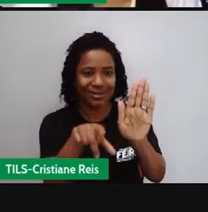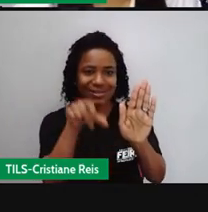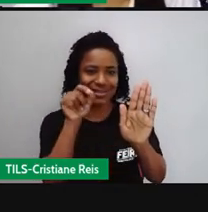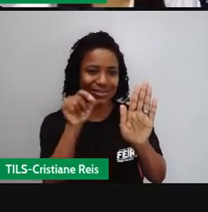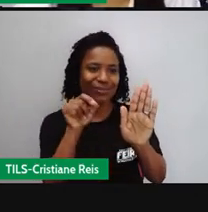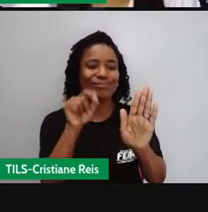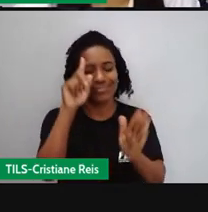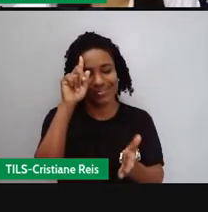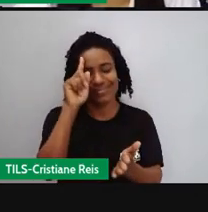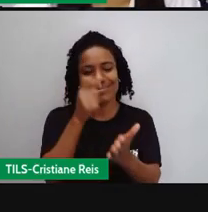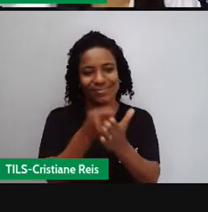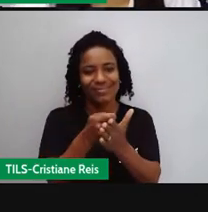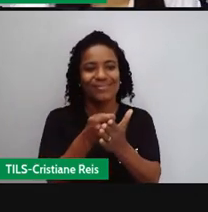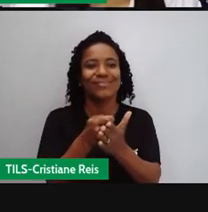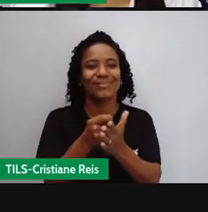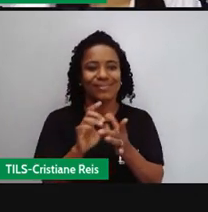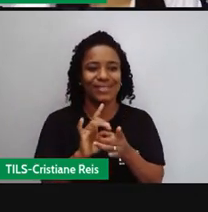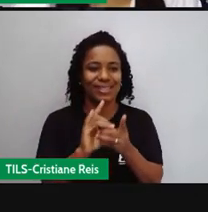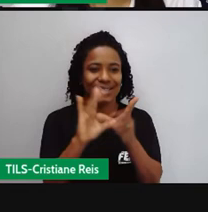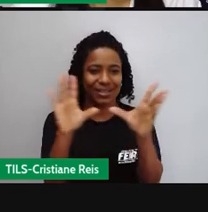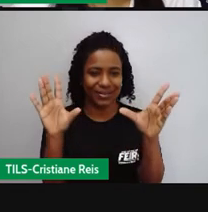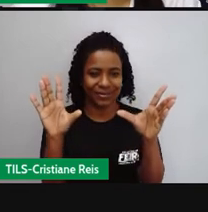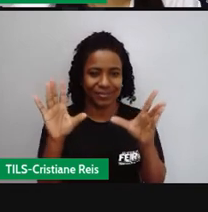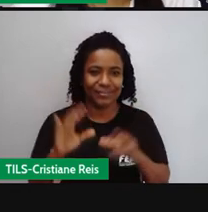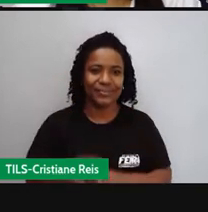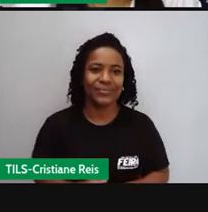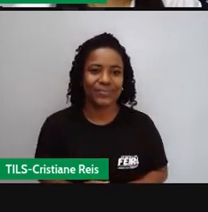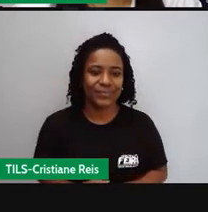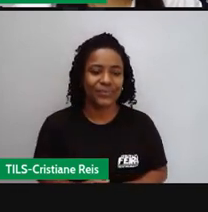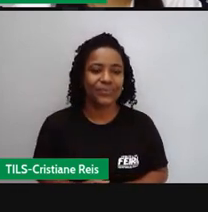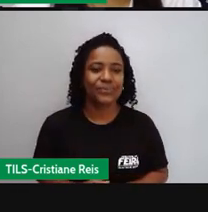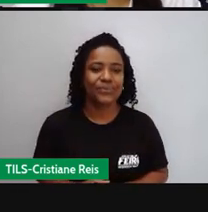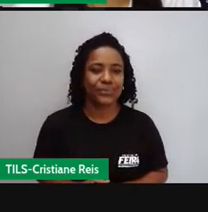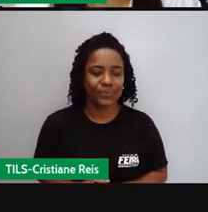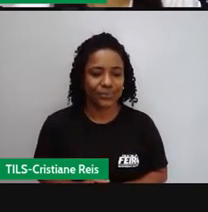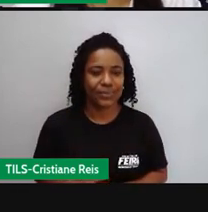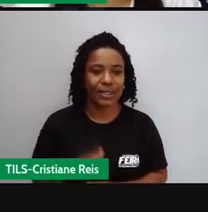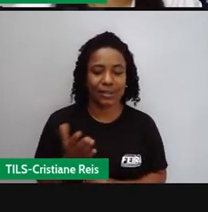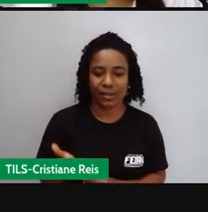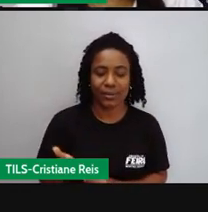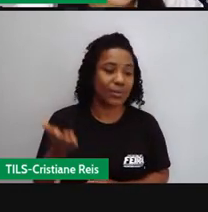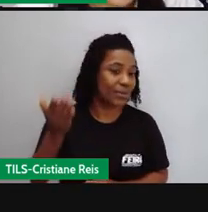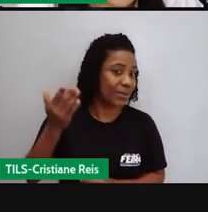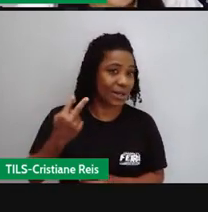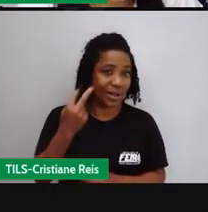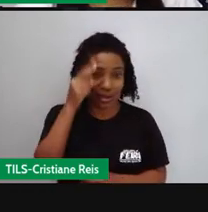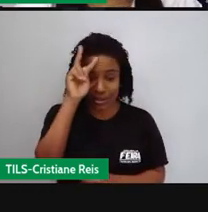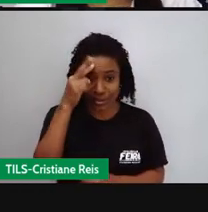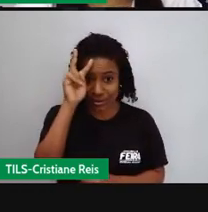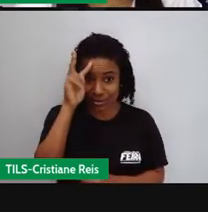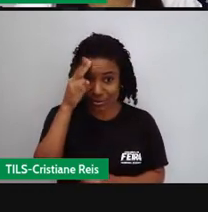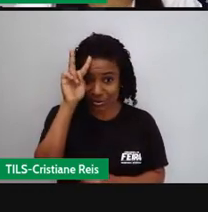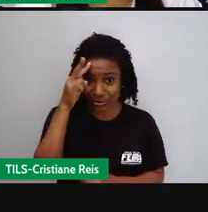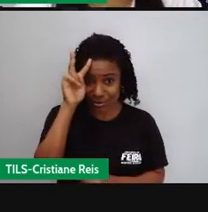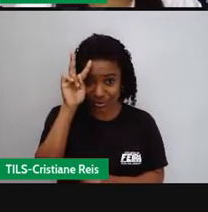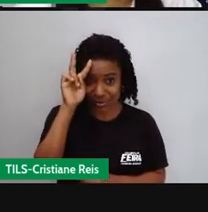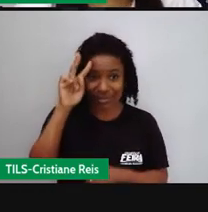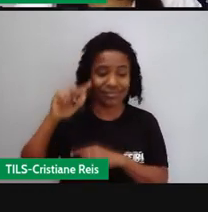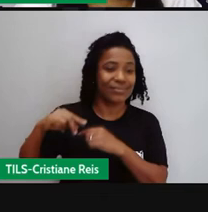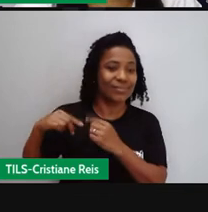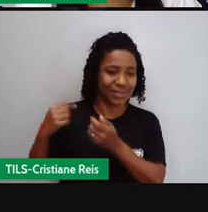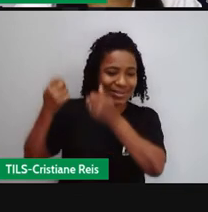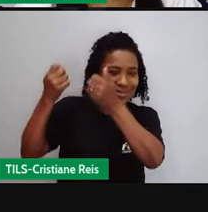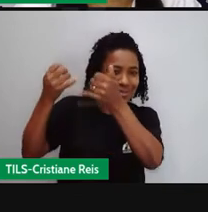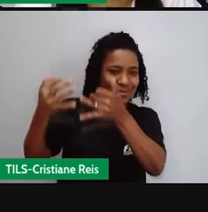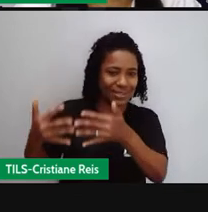país. A restrição histórica à participação de boa parte da população na escolha de